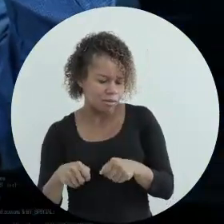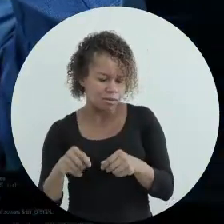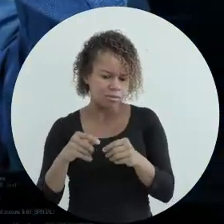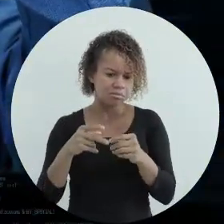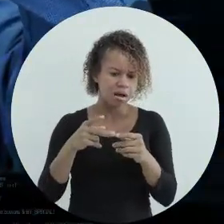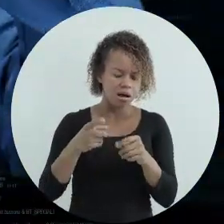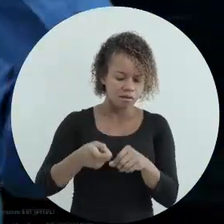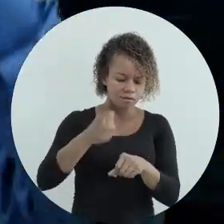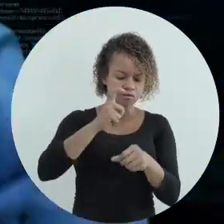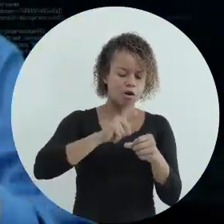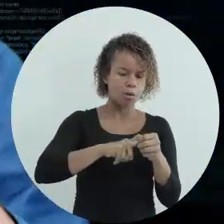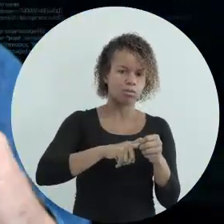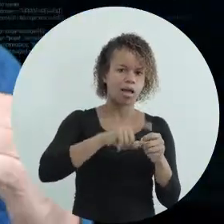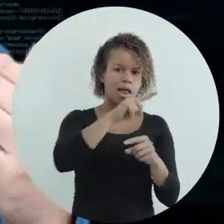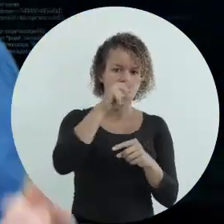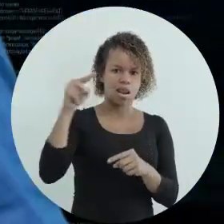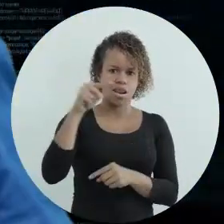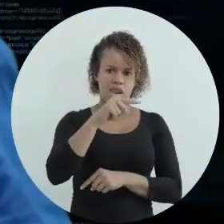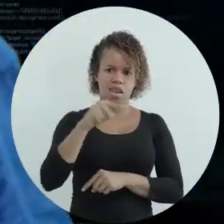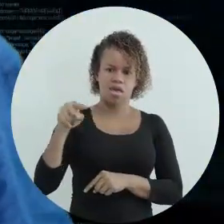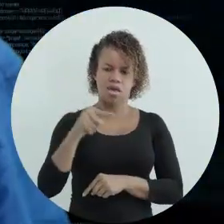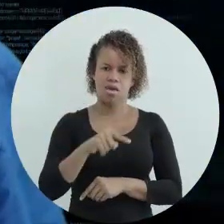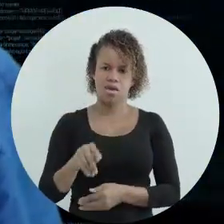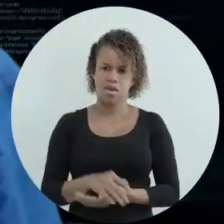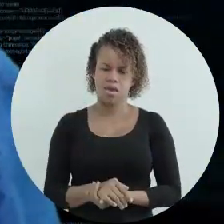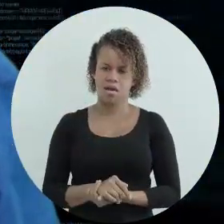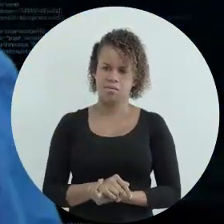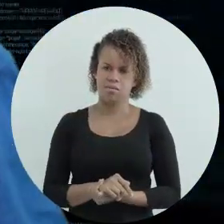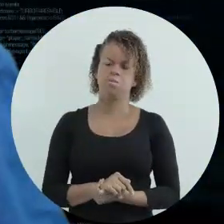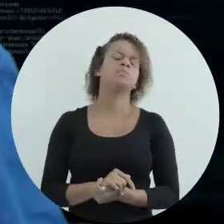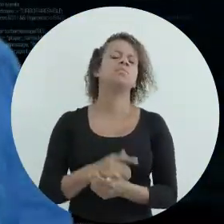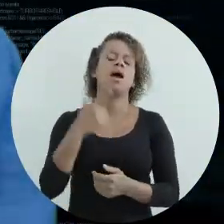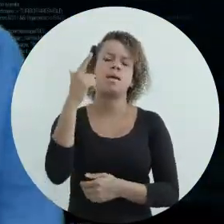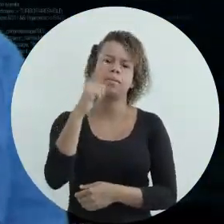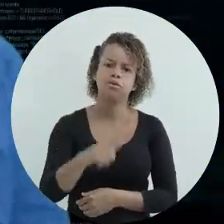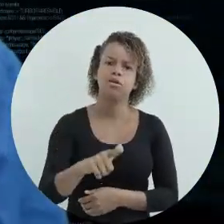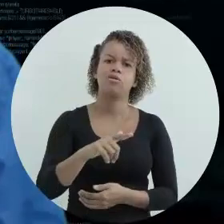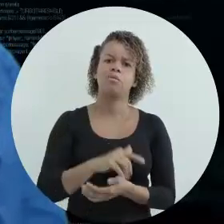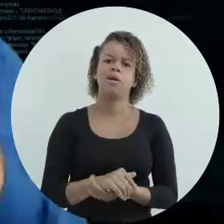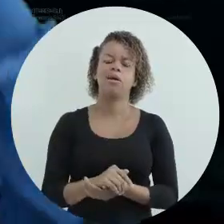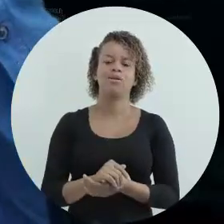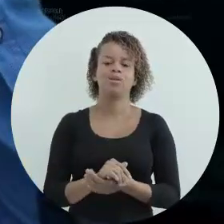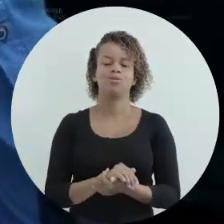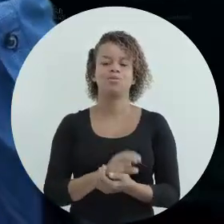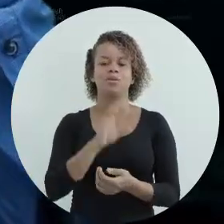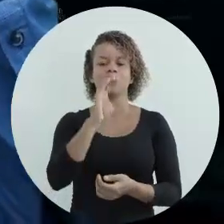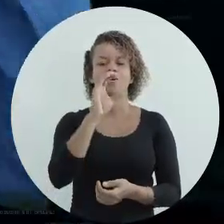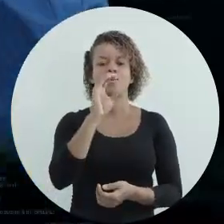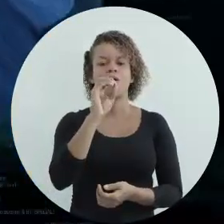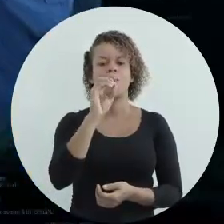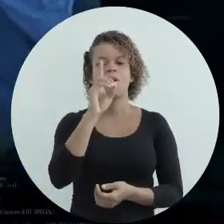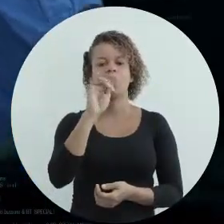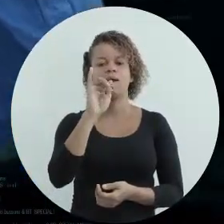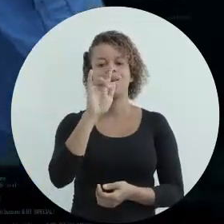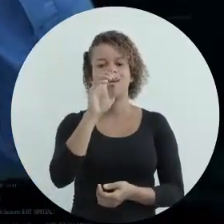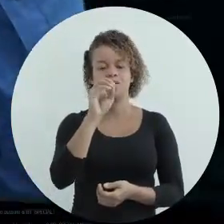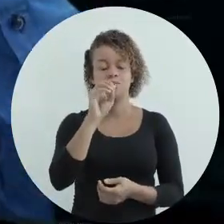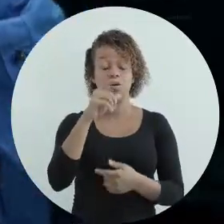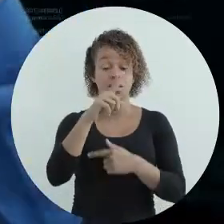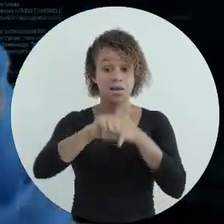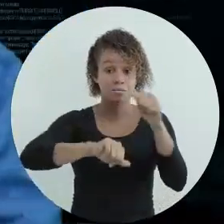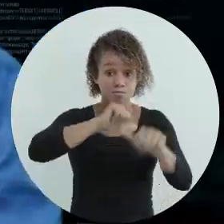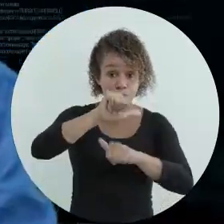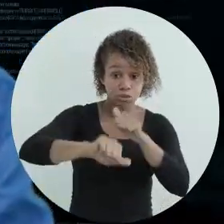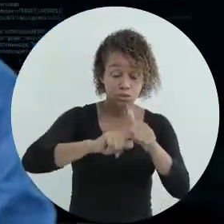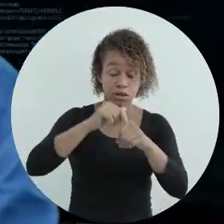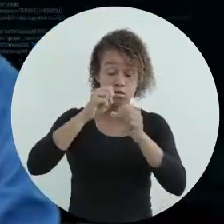uma determinada linha, para repetir novamente um código. Então isso daí, essa mudança de fluxo, essa mudança